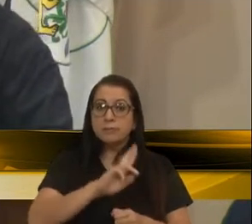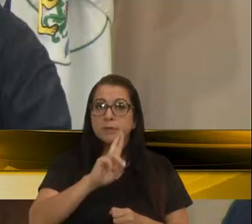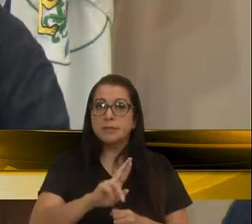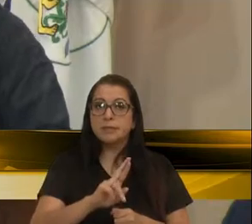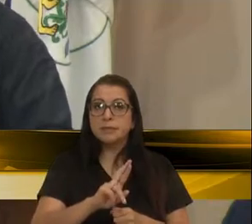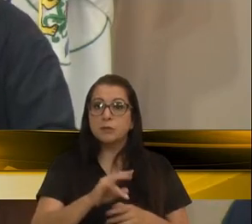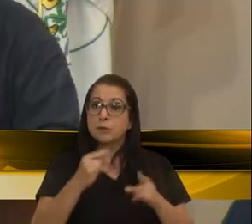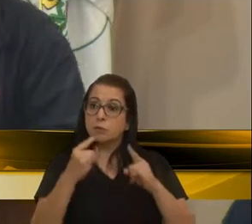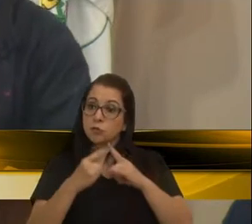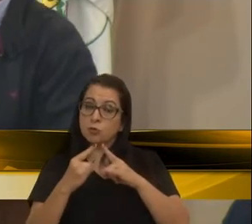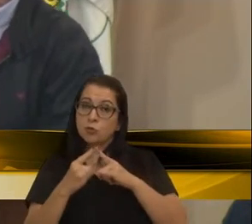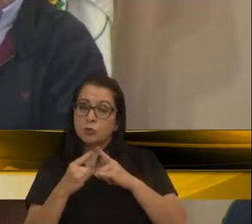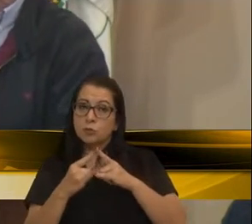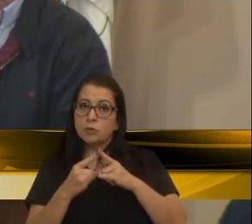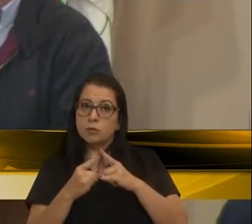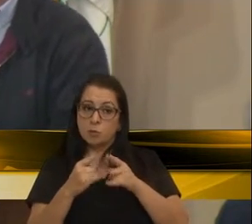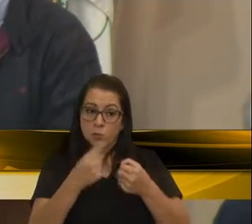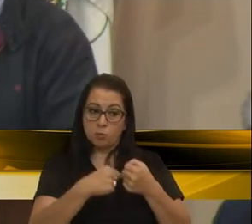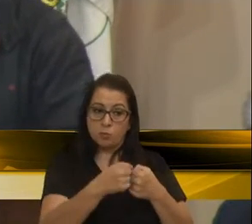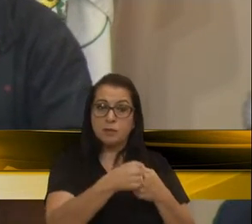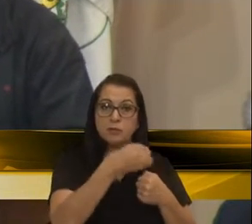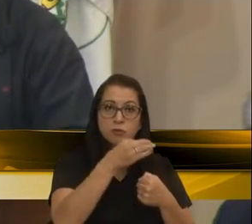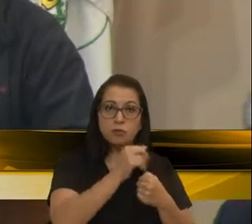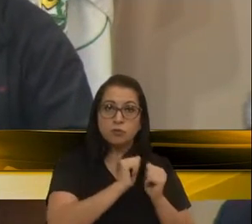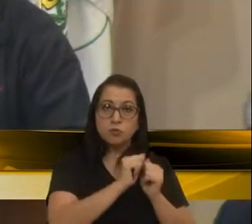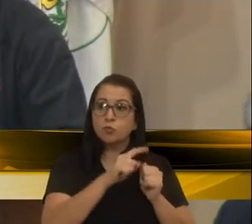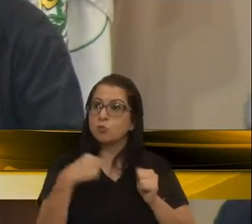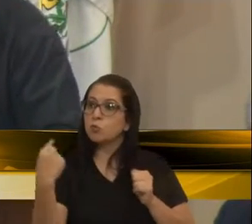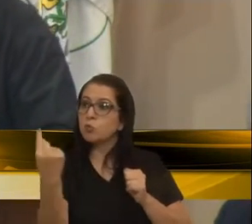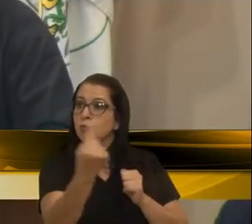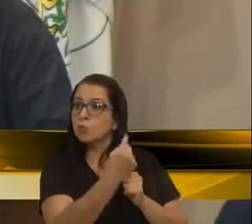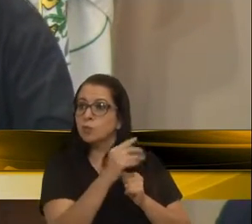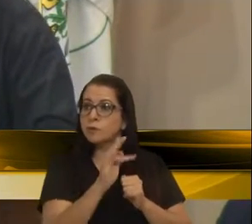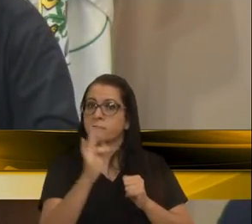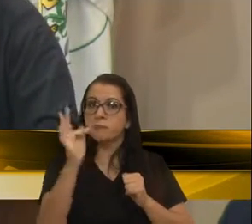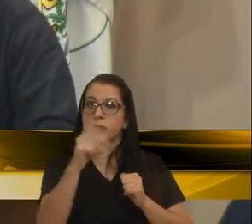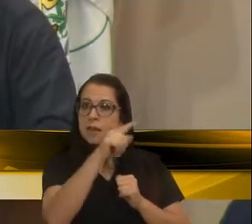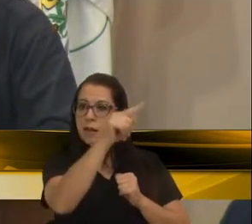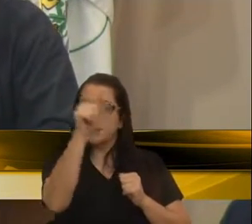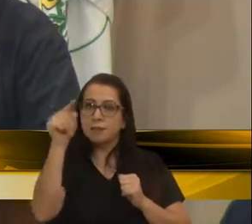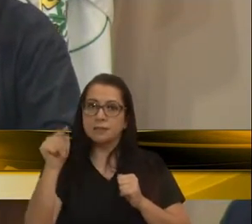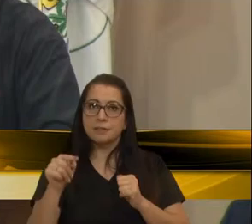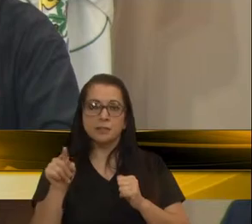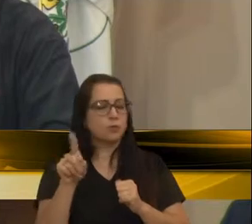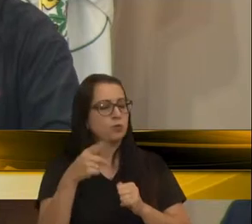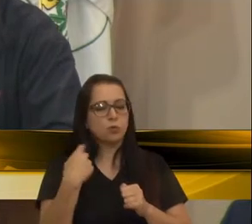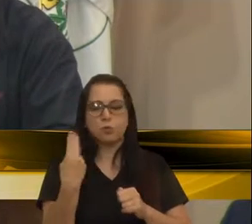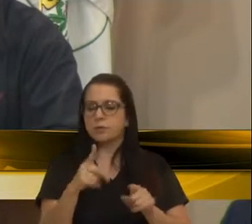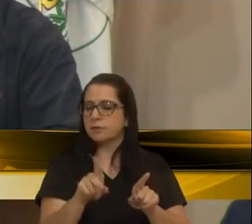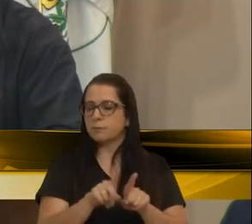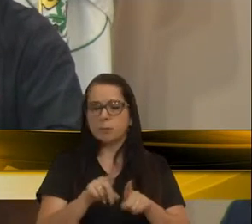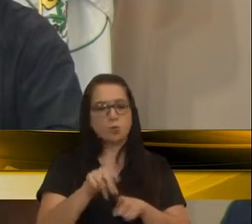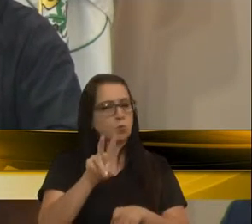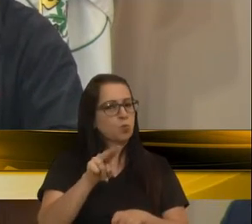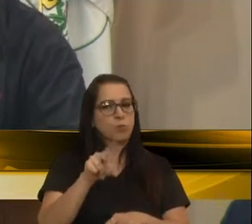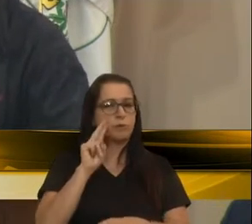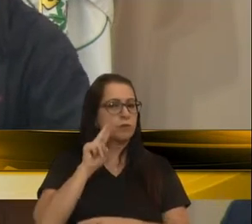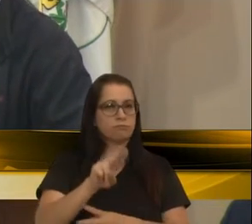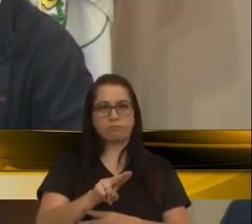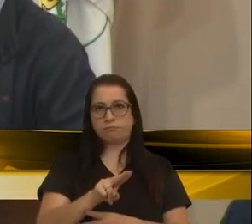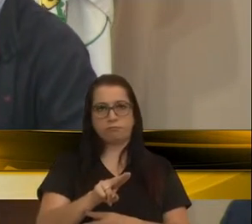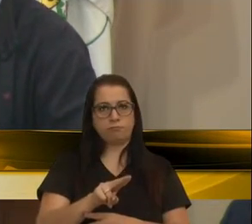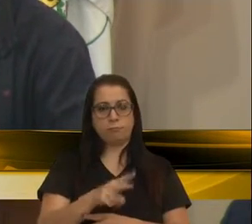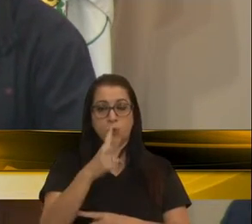representação institucional do município perante os entes federativos, o que nós também nunca vimos